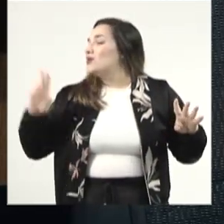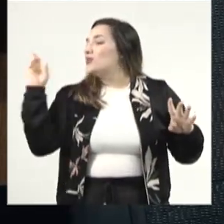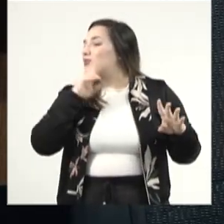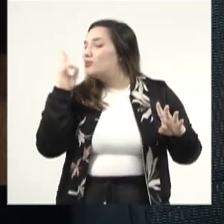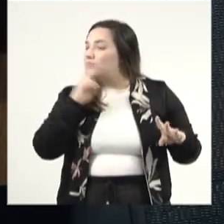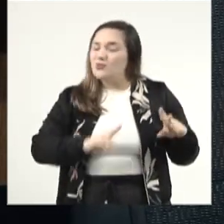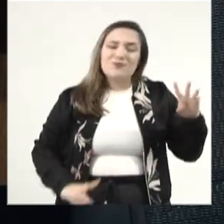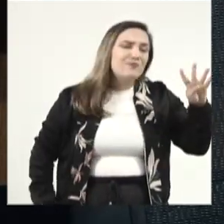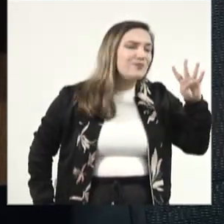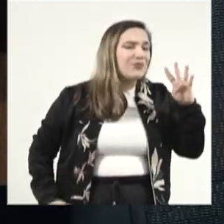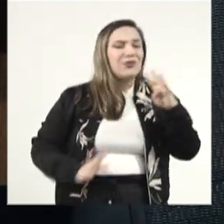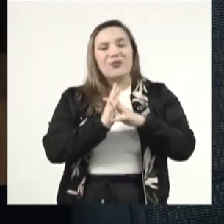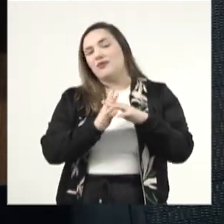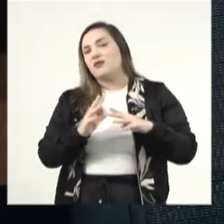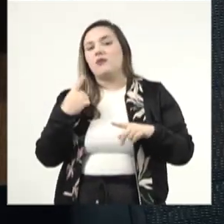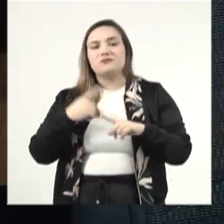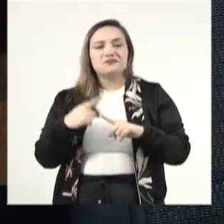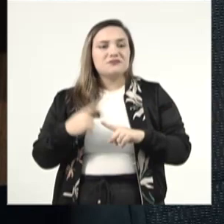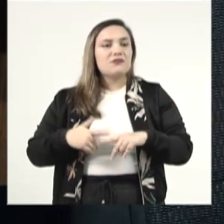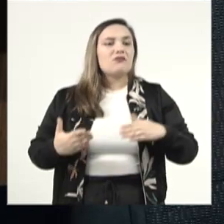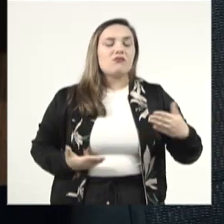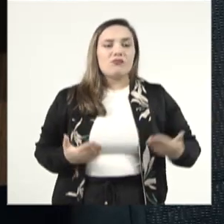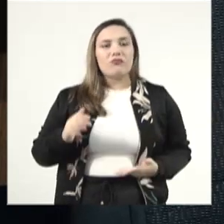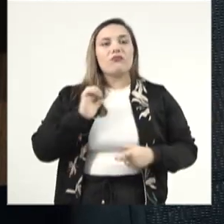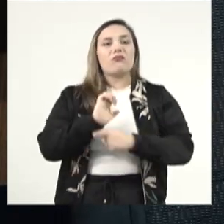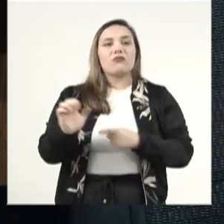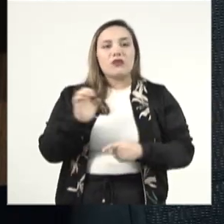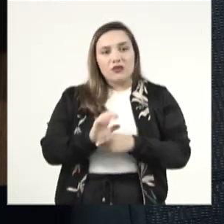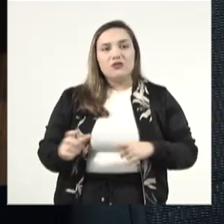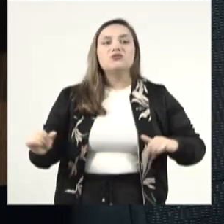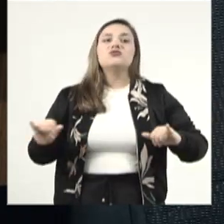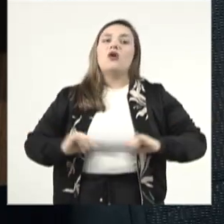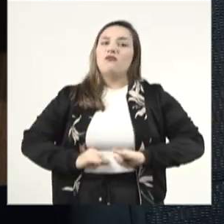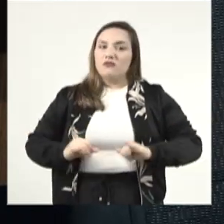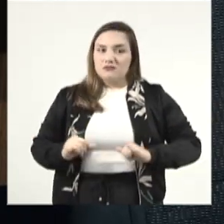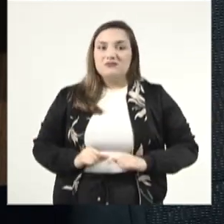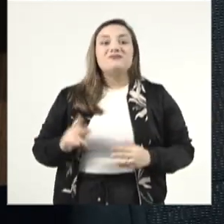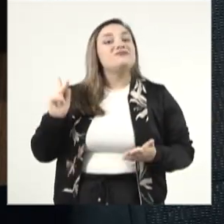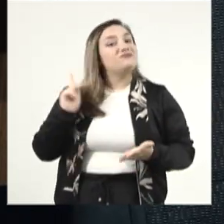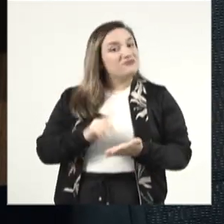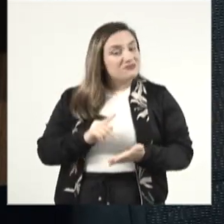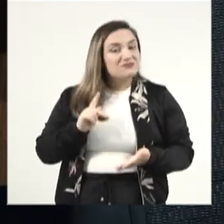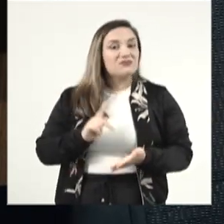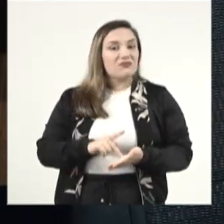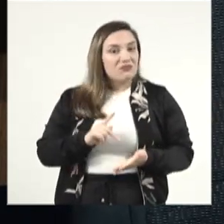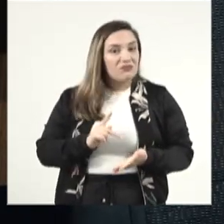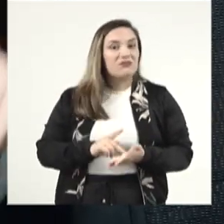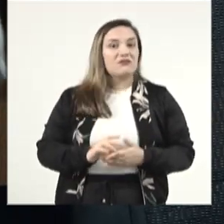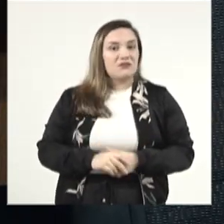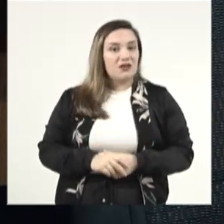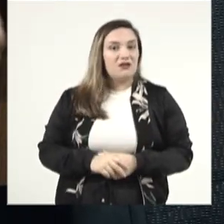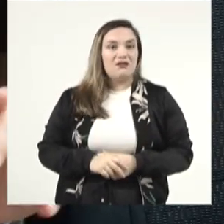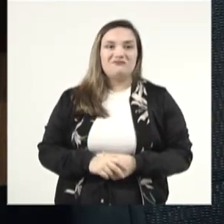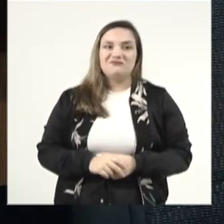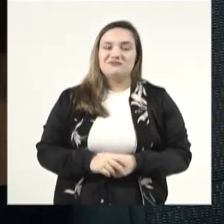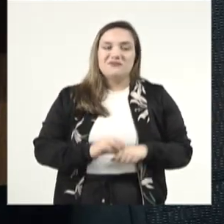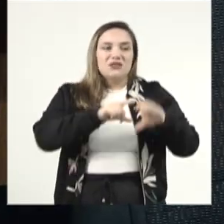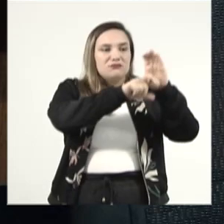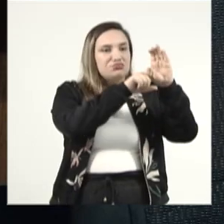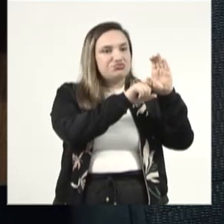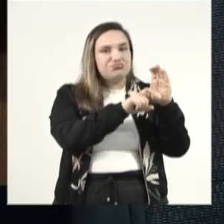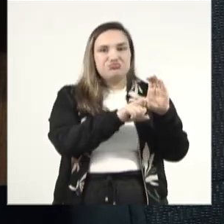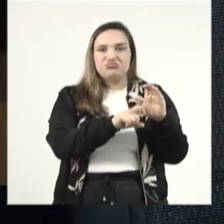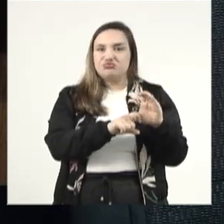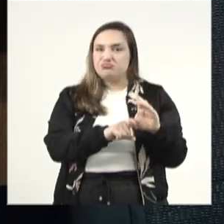nossos servidores estaduais estão realmente com a capacidade de endividamento no